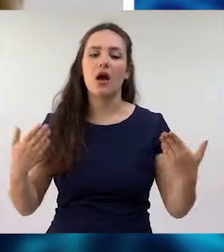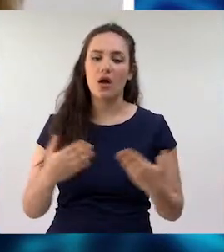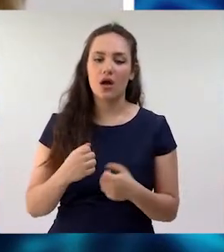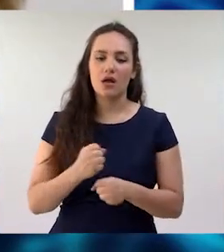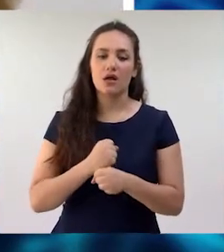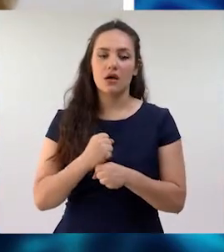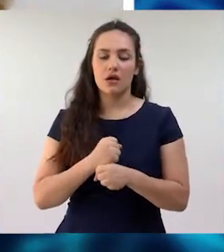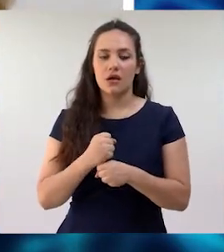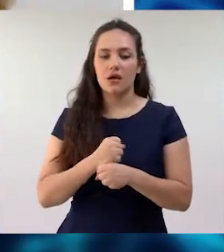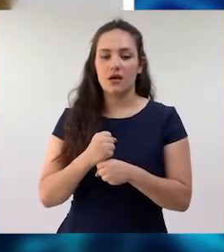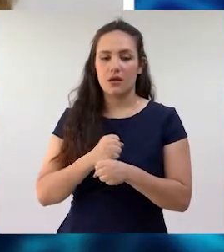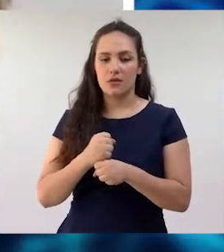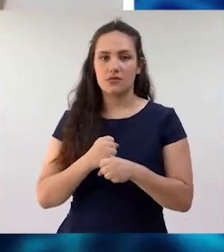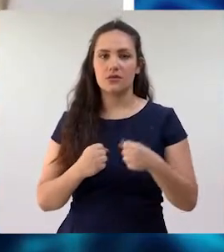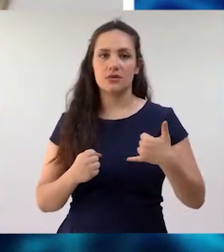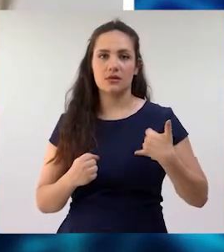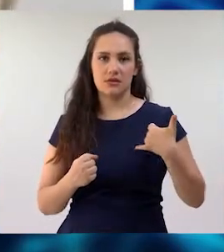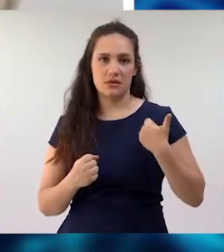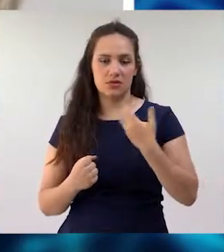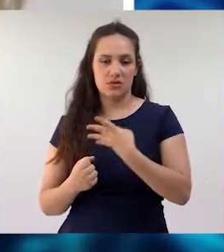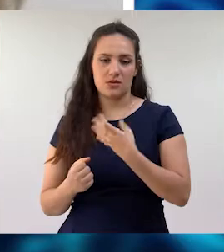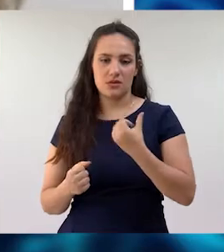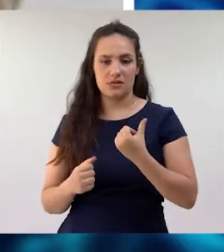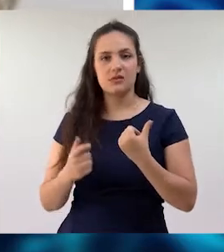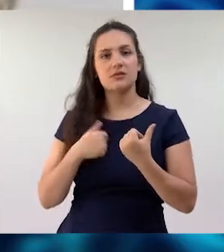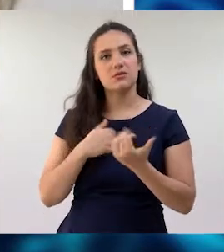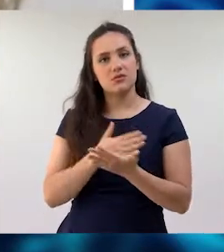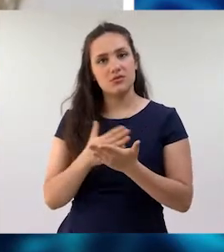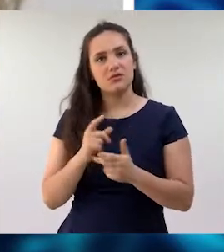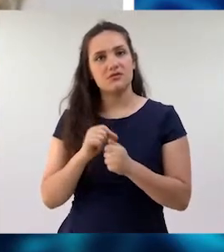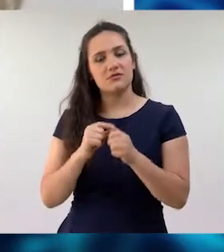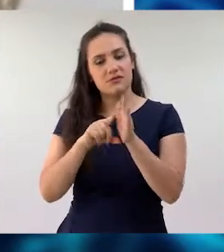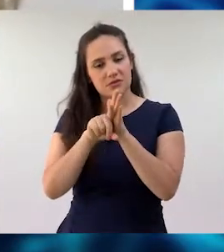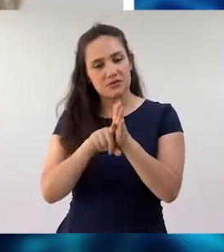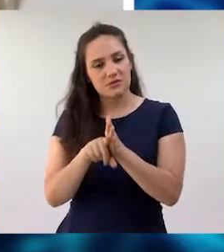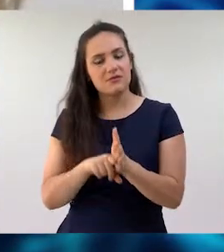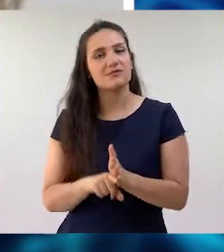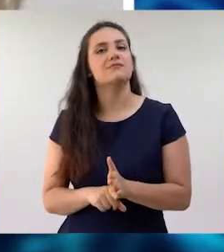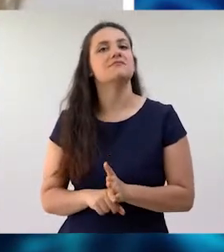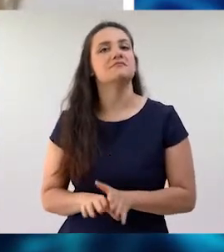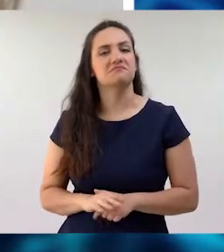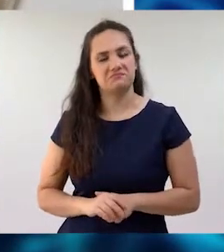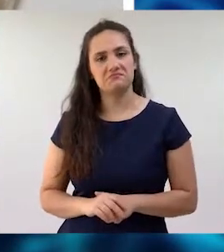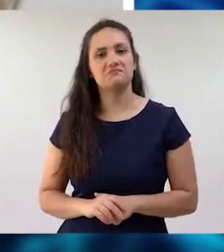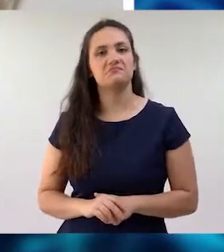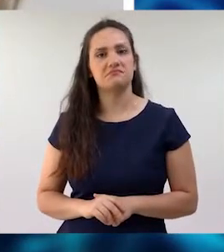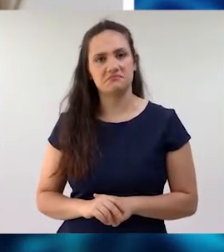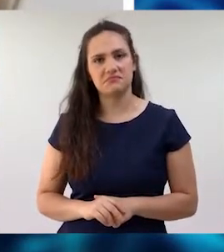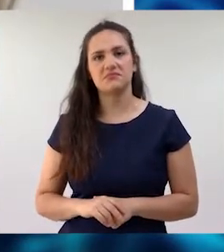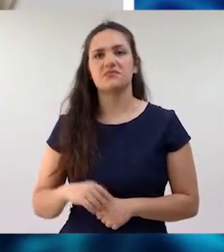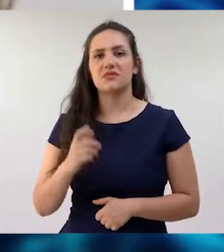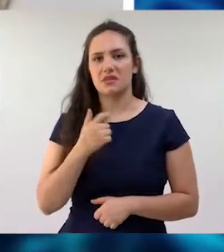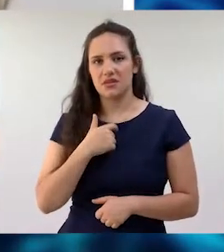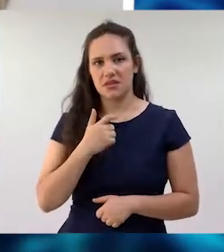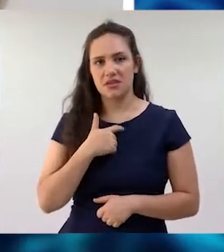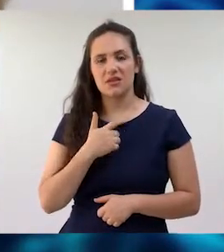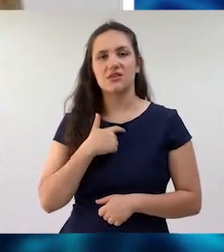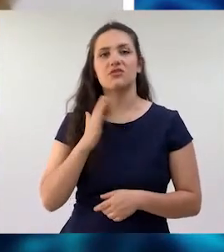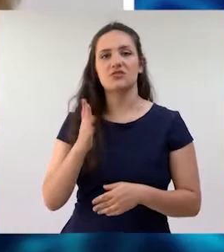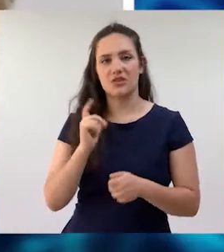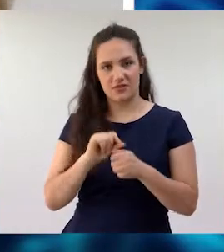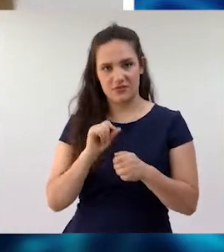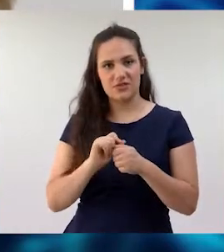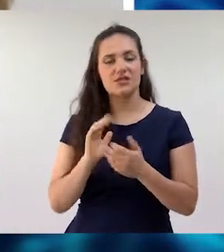Esse ano eu faço 46, eu comecei cedo, porque brinco que sou piloto de provas aqui de onde eu trabalho, já fiz